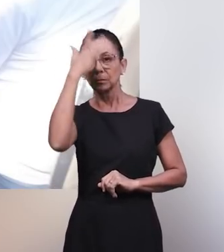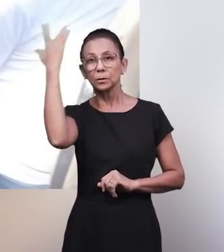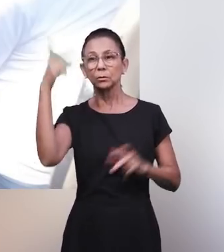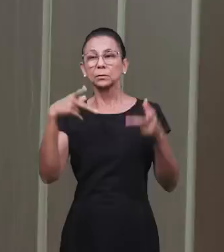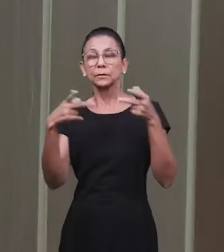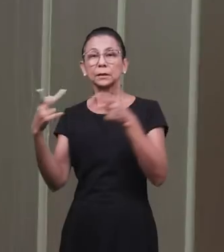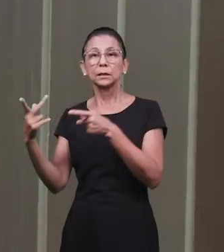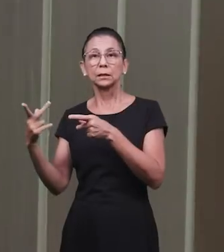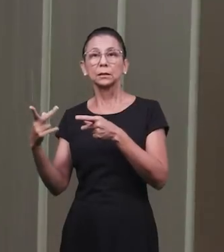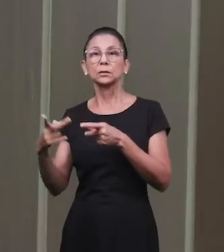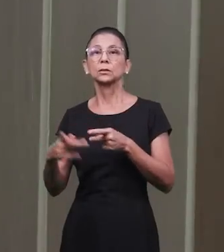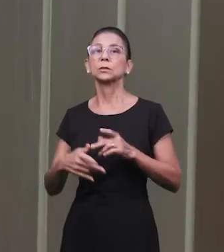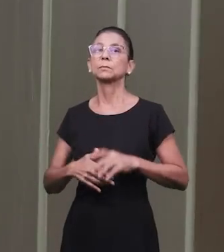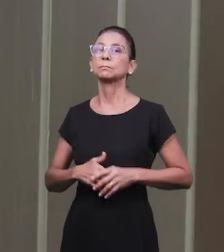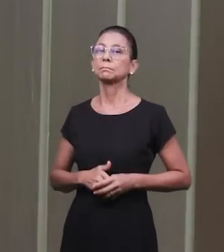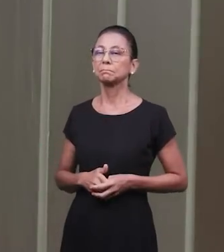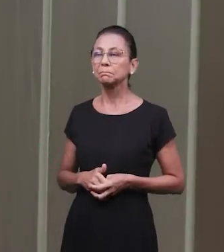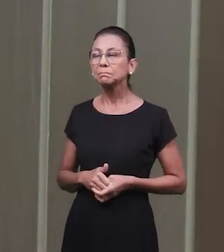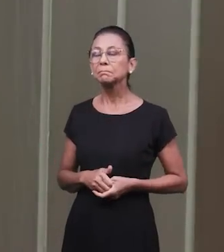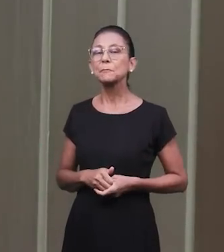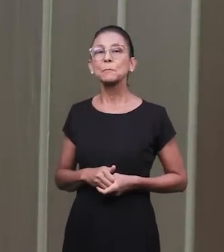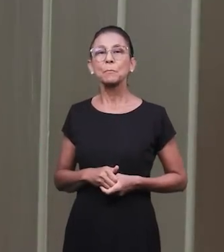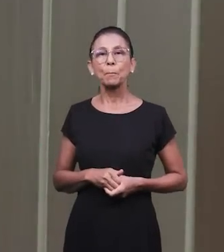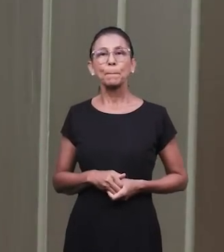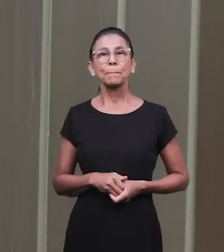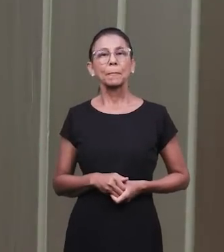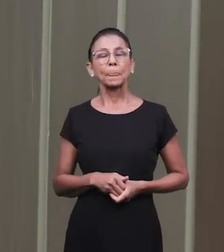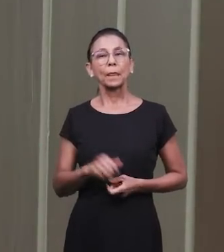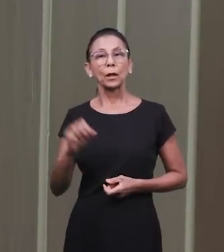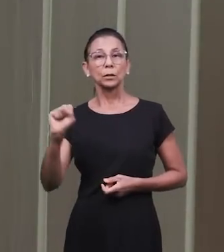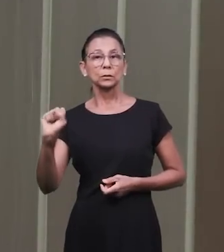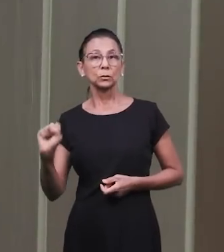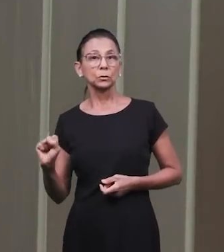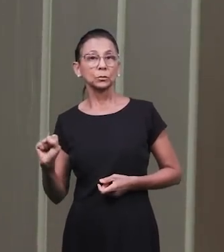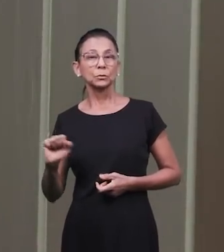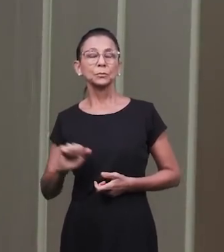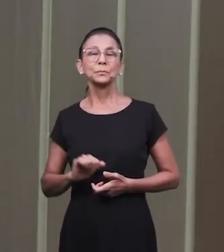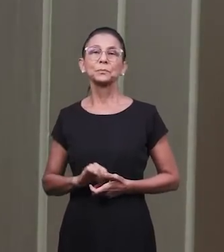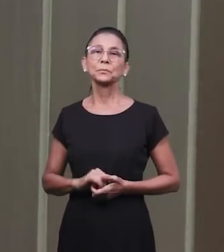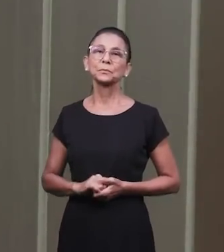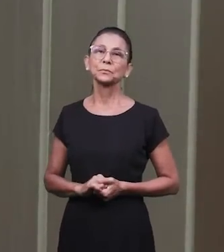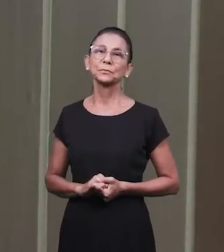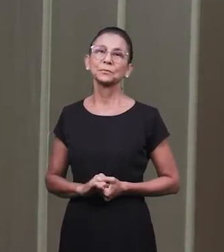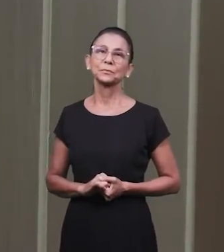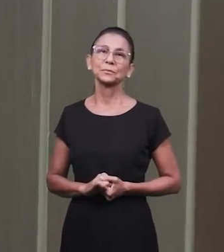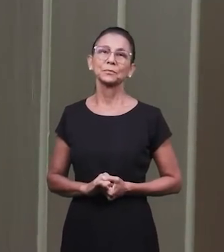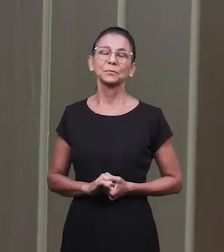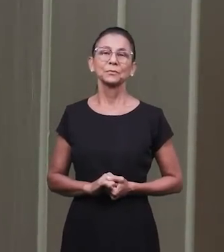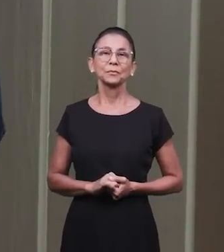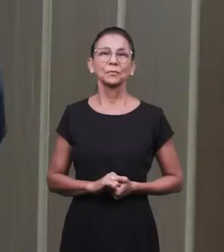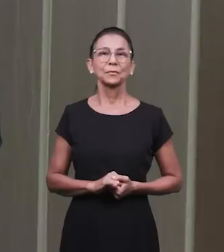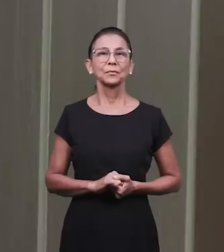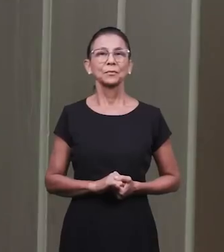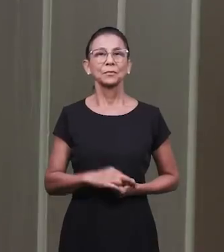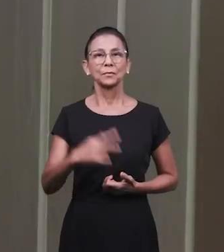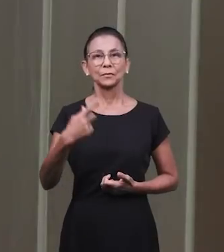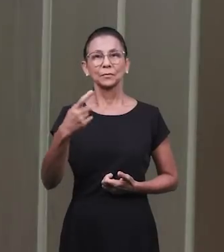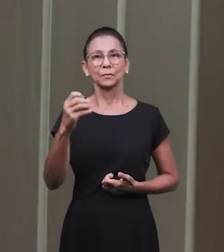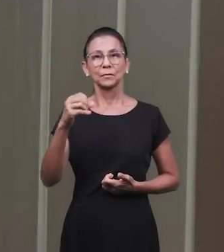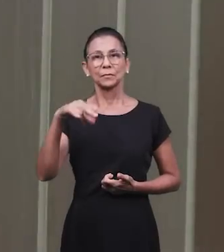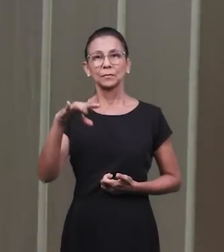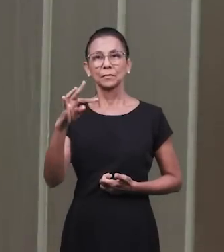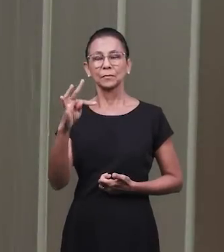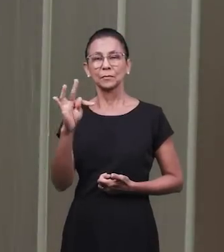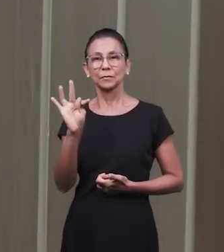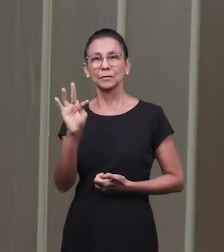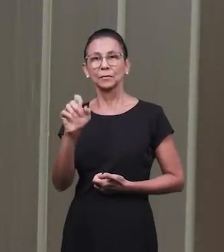vez. Descendo um pouco mais para a região sul, vamos passar aqui pela nossa área, a área de Ponta Grossa, onde gravamos o Manaí